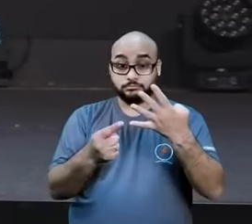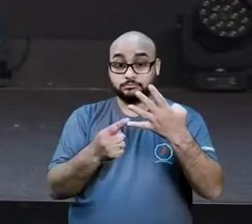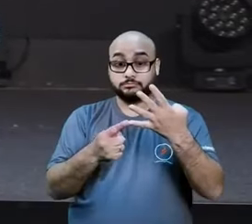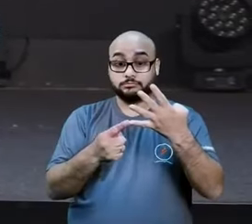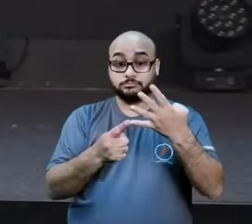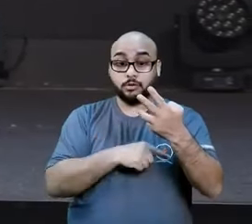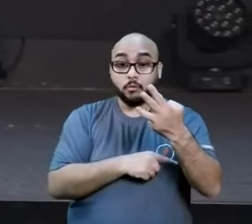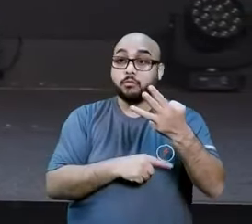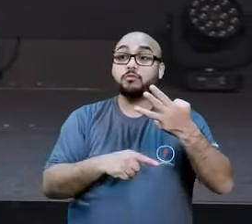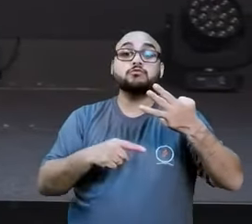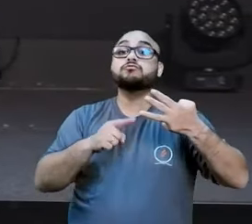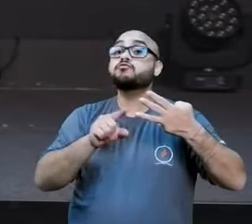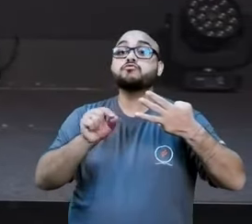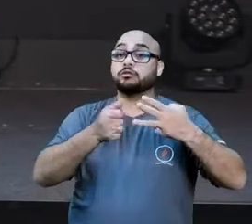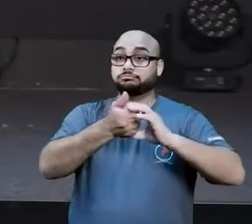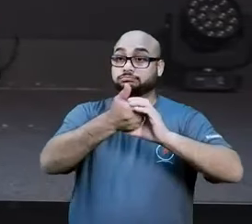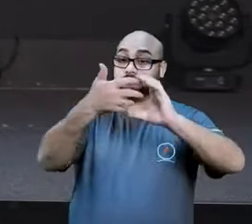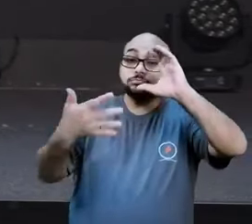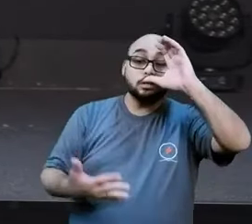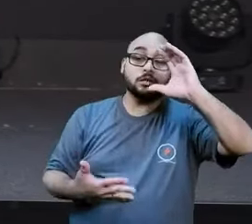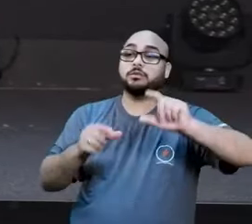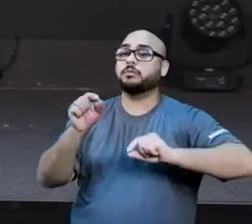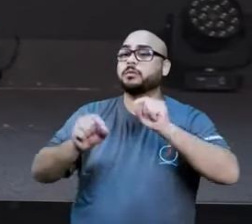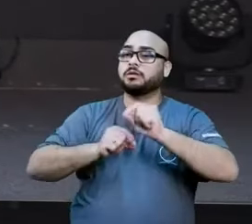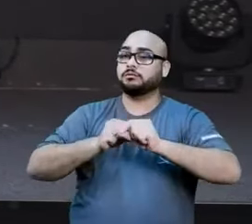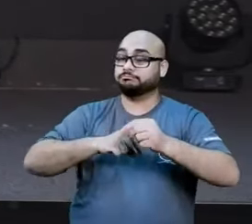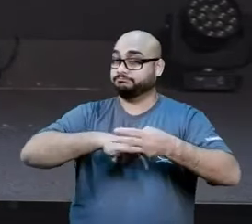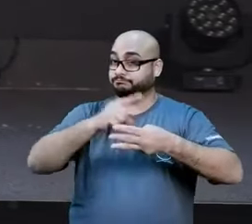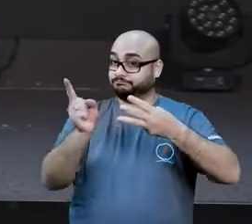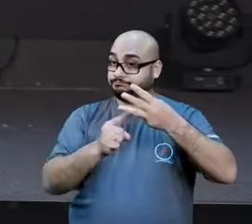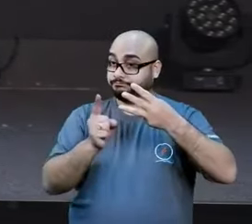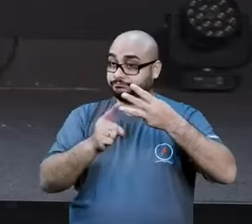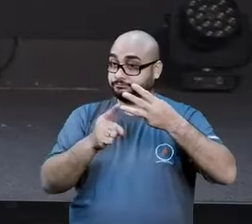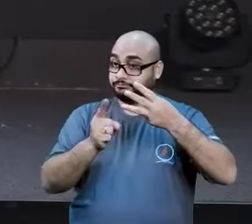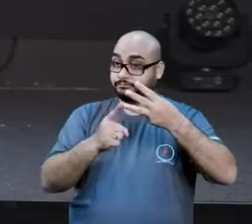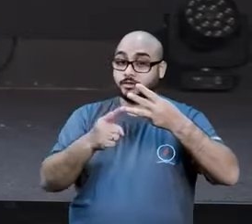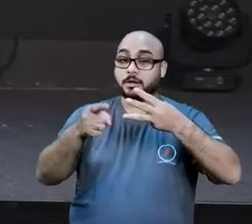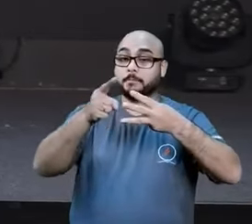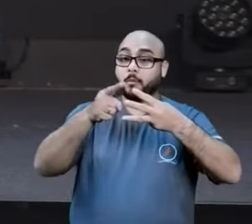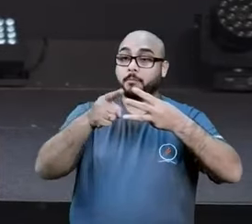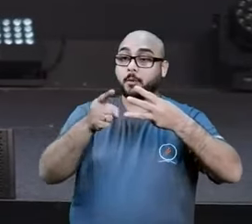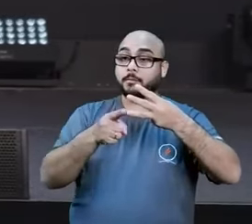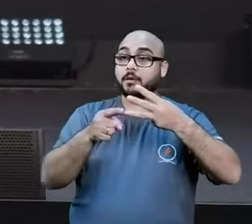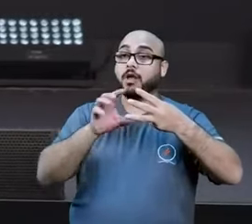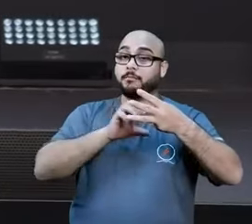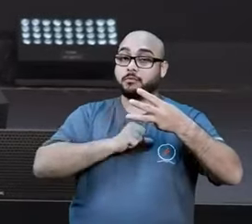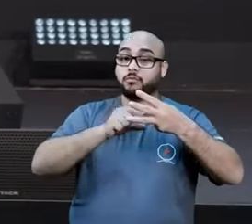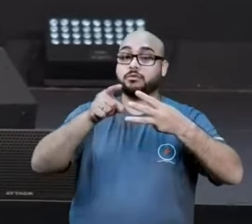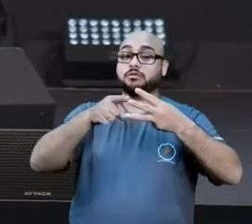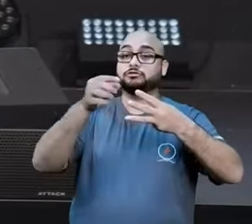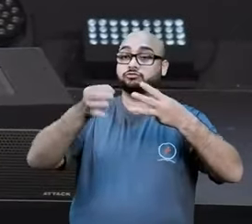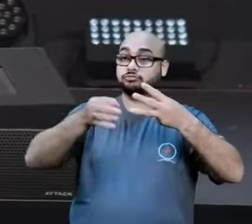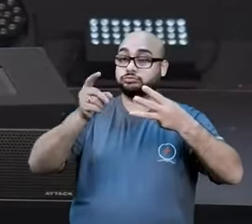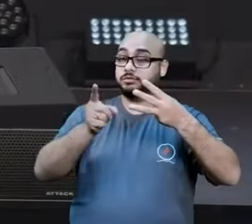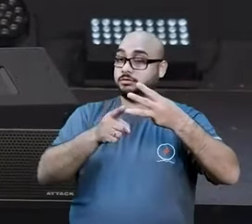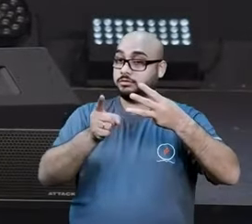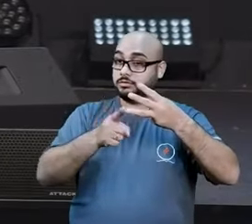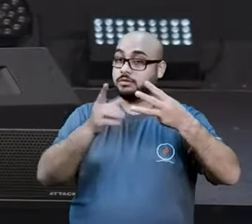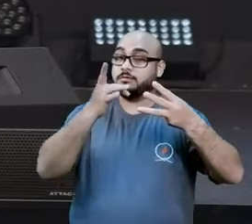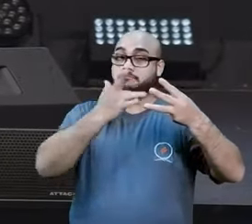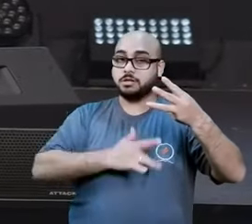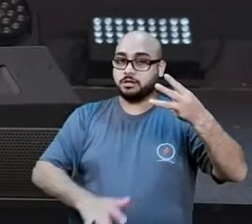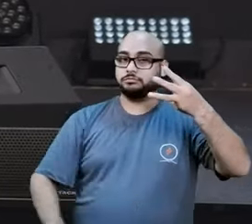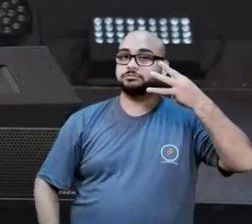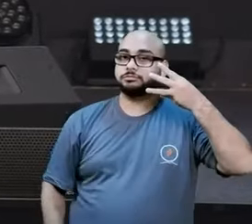Deus que ele age Deus age baseado em amor Deus age baseado em justiça e Deus age baseado em misericórdia